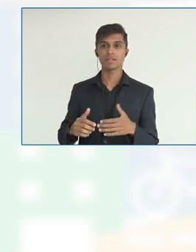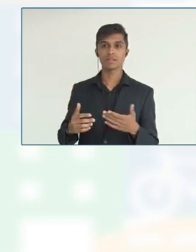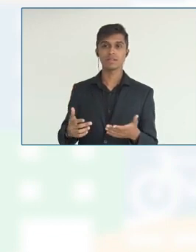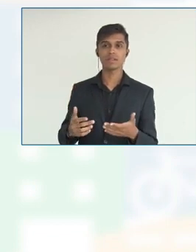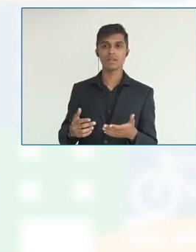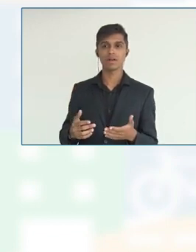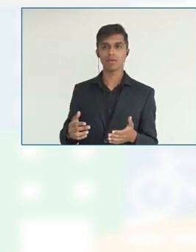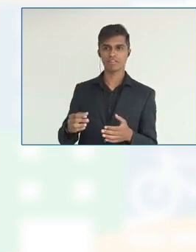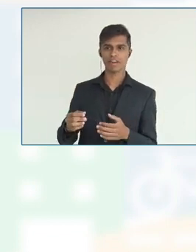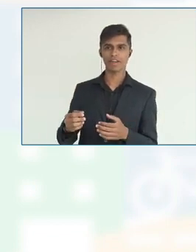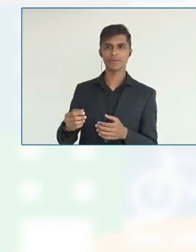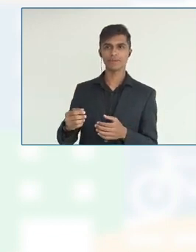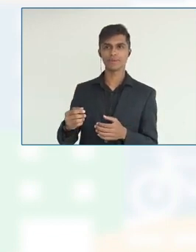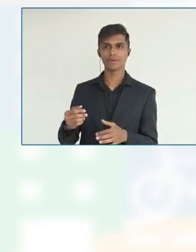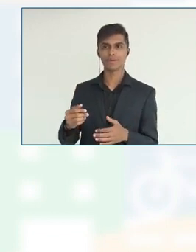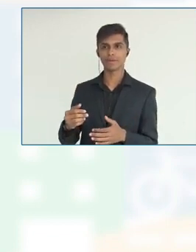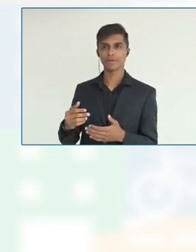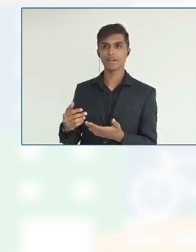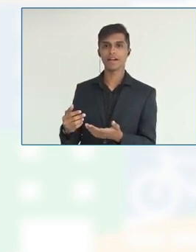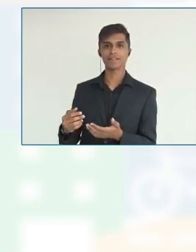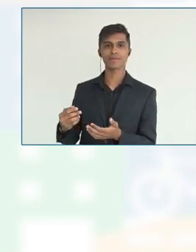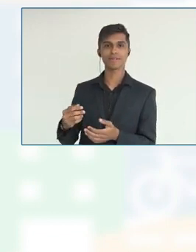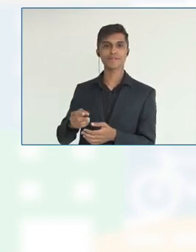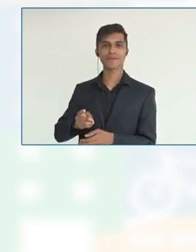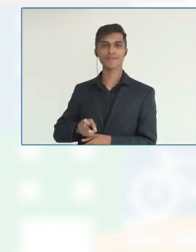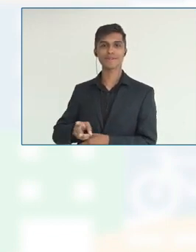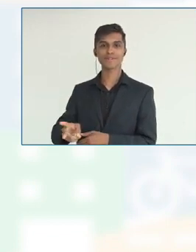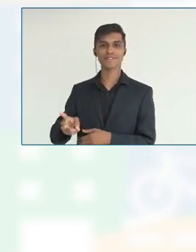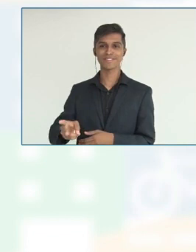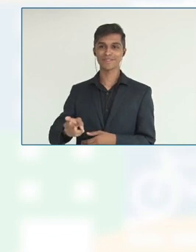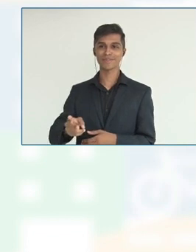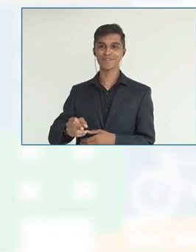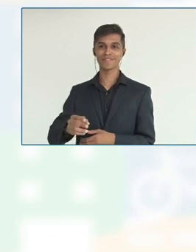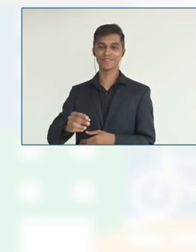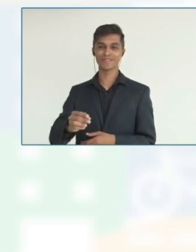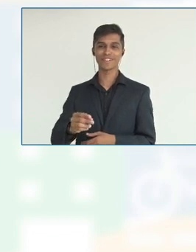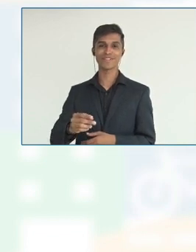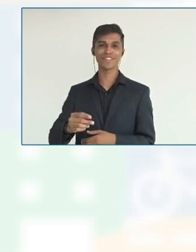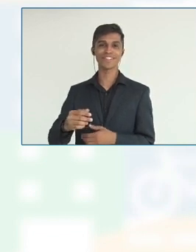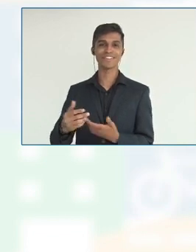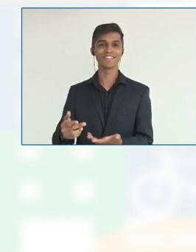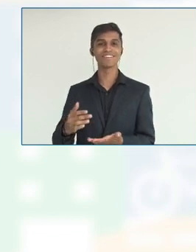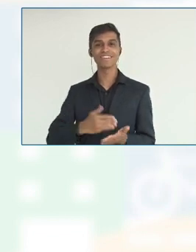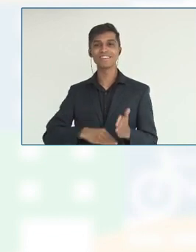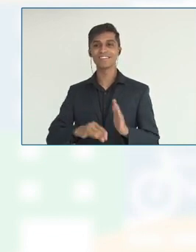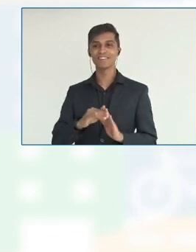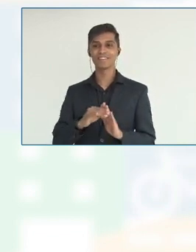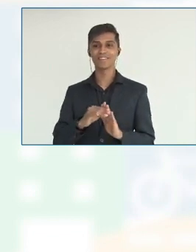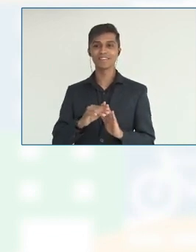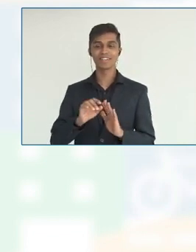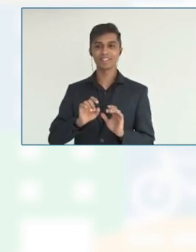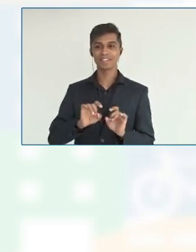que fica, então, por incumbência do Programa Municipal de Prevenção e Controle de Intoxicação especificamente,